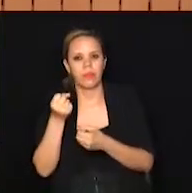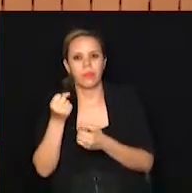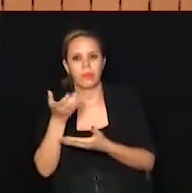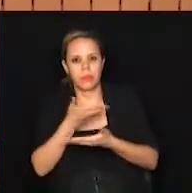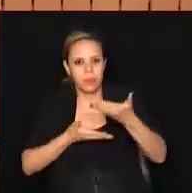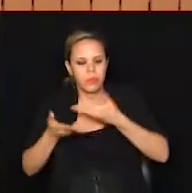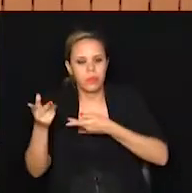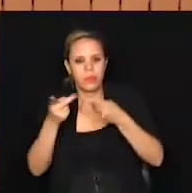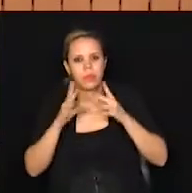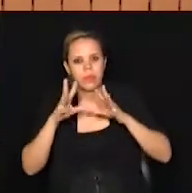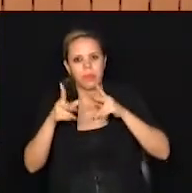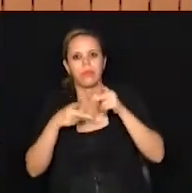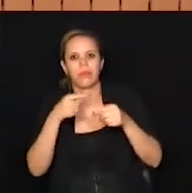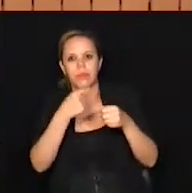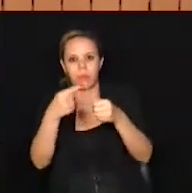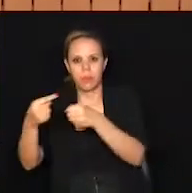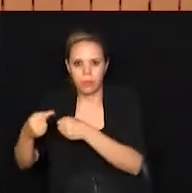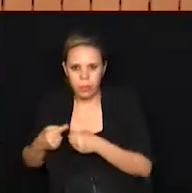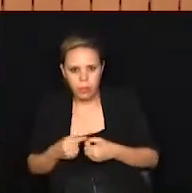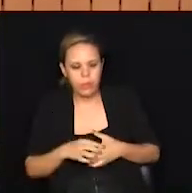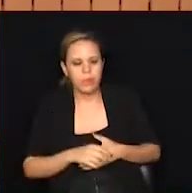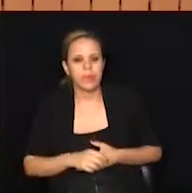Mas o Renato Nucci,